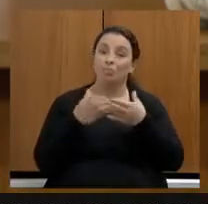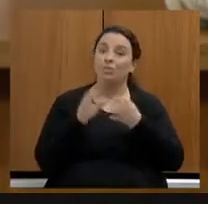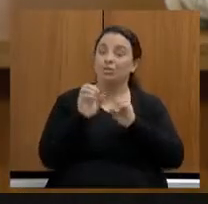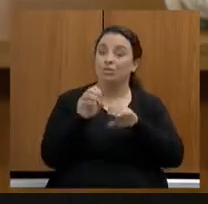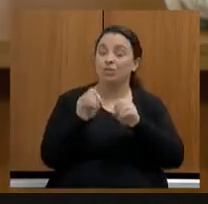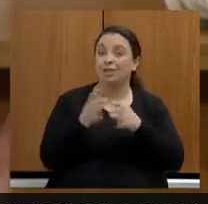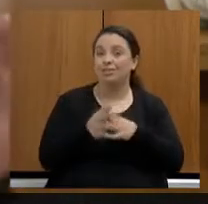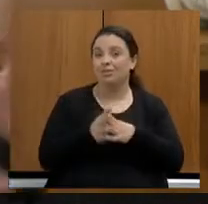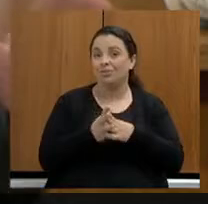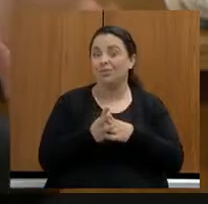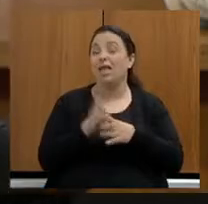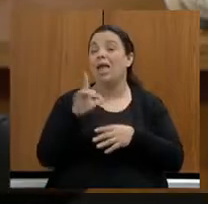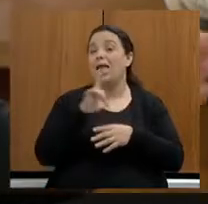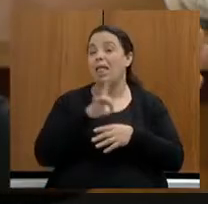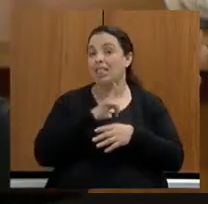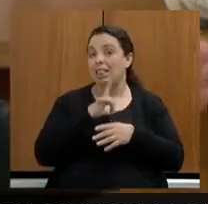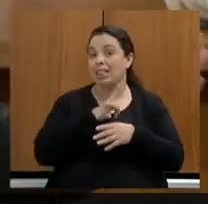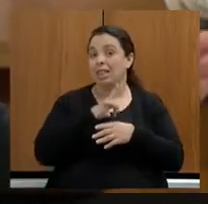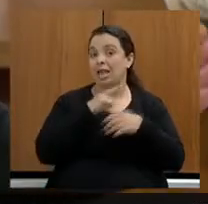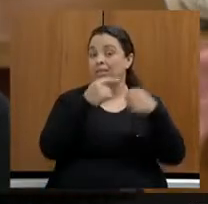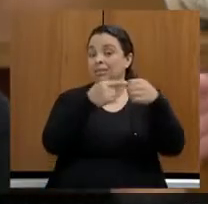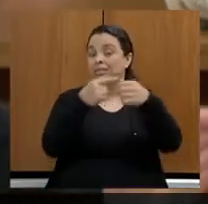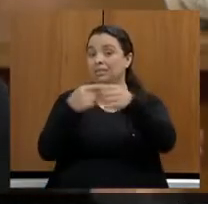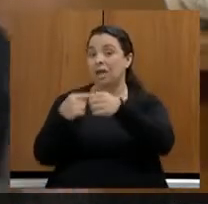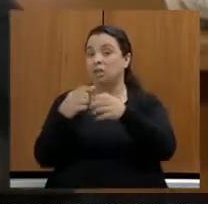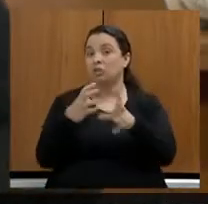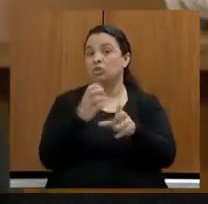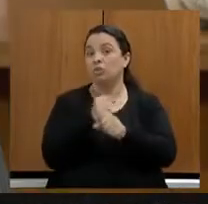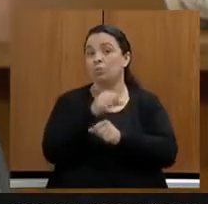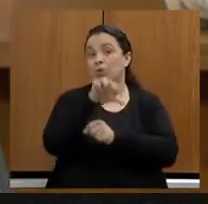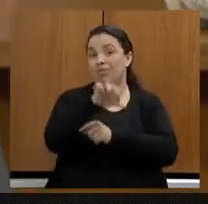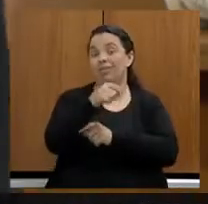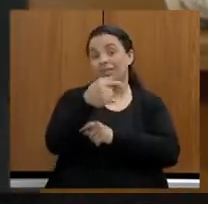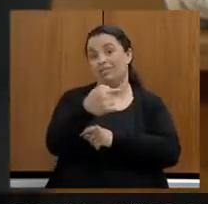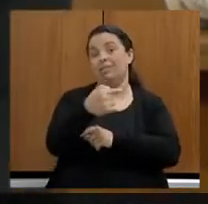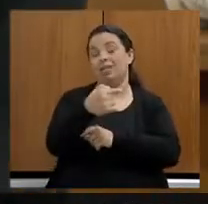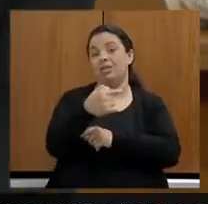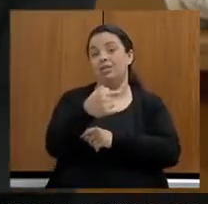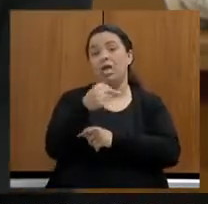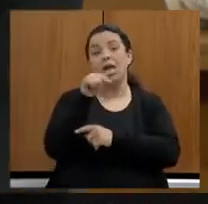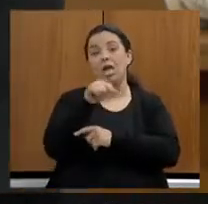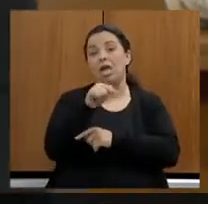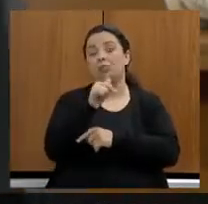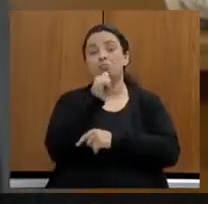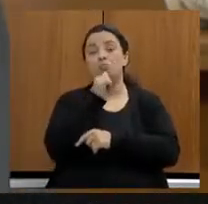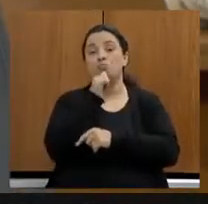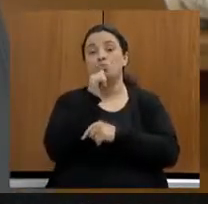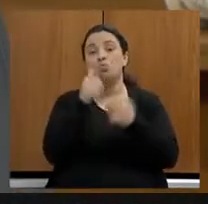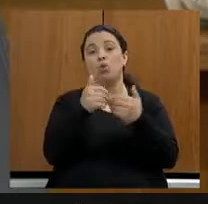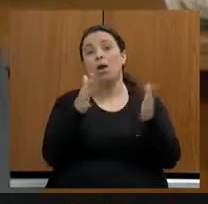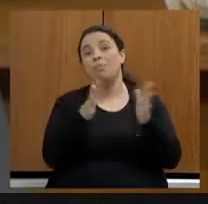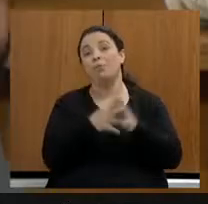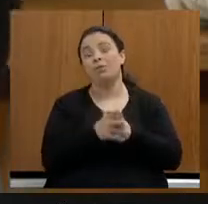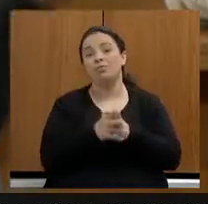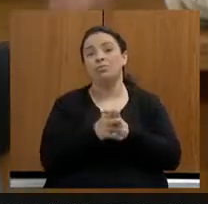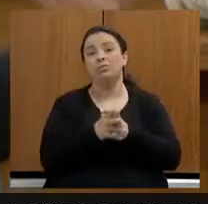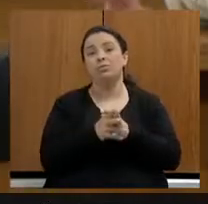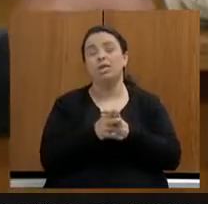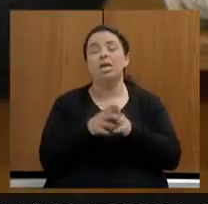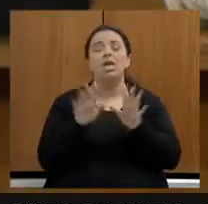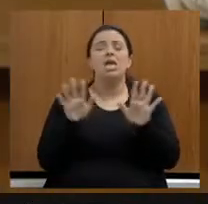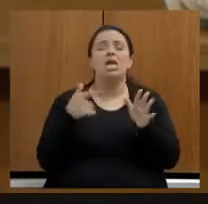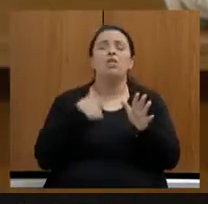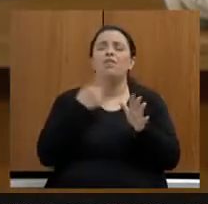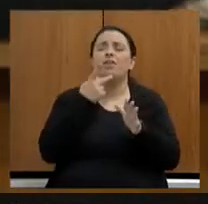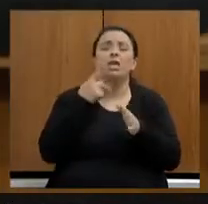do Estado e não é pela não é pela situação de não é qualidade do trabalho dos deputados aqui presentes é só porque muitas